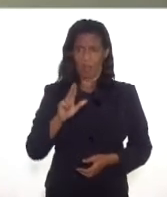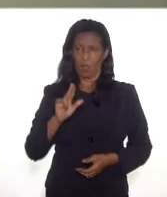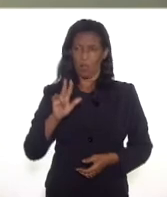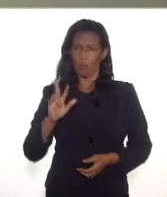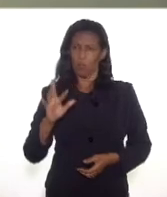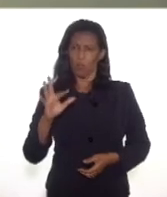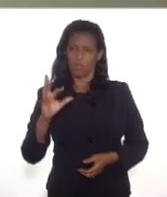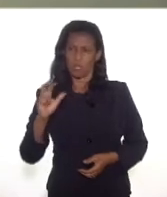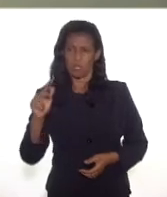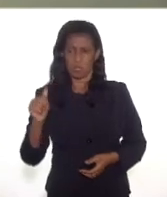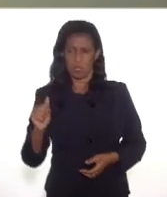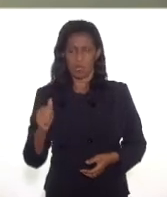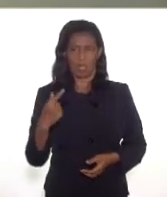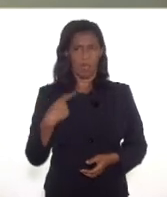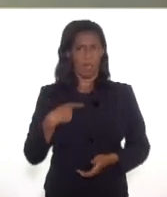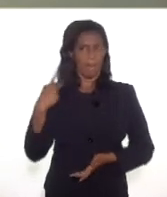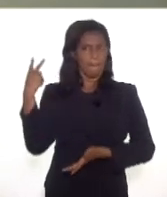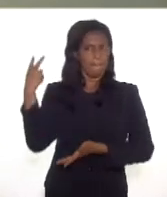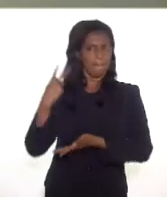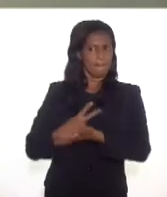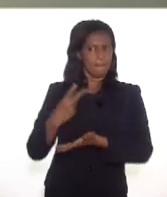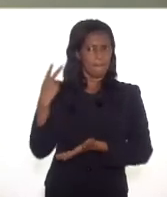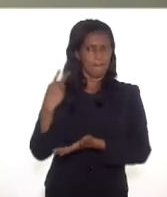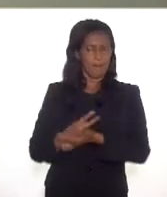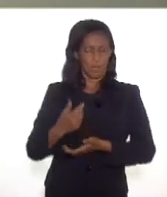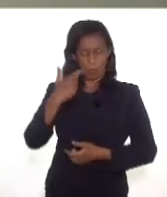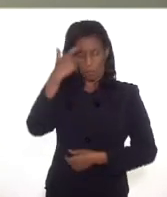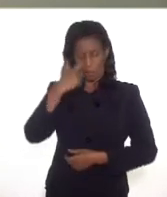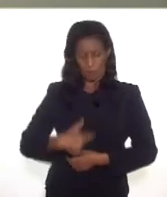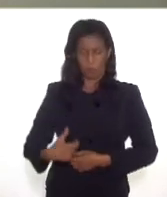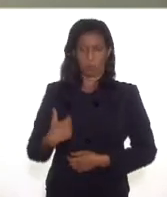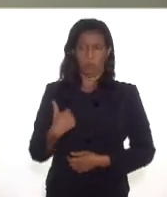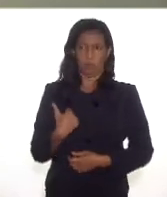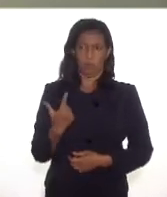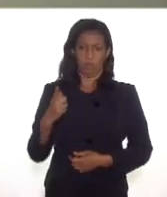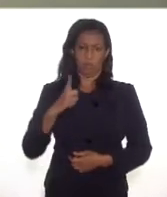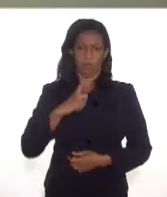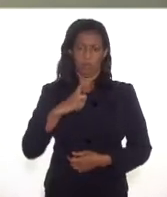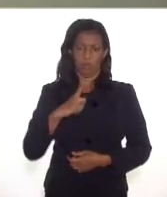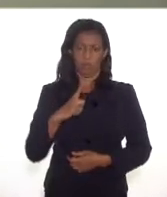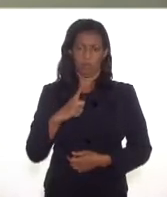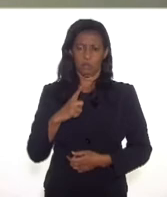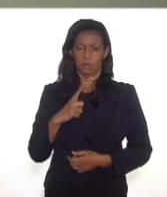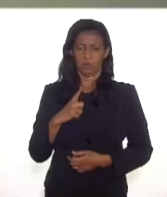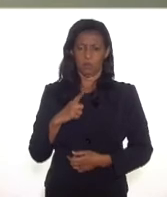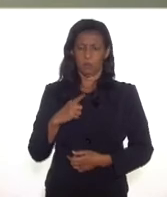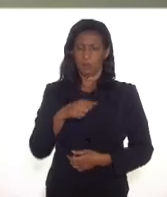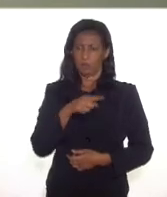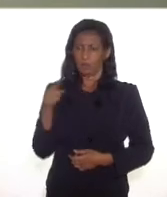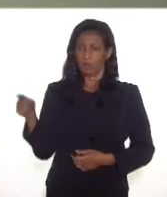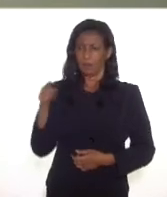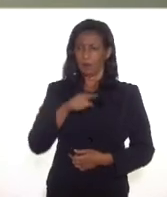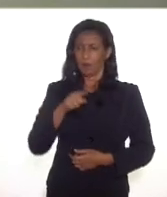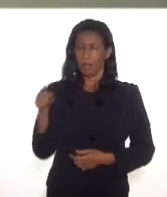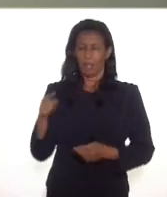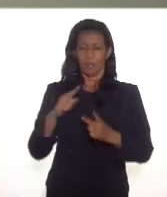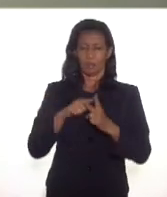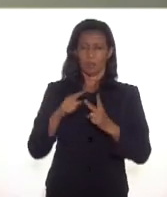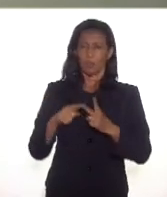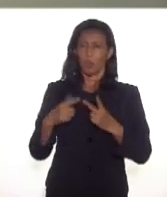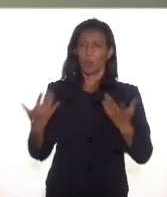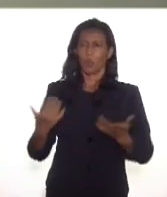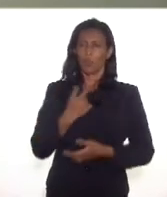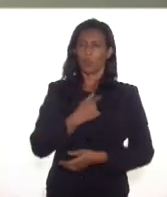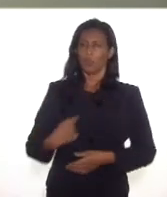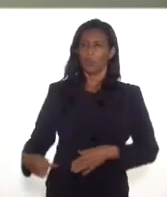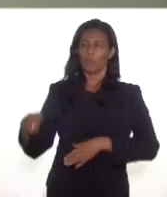a não ser a mesma oposição de sempre, vozes tão dissonantes quando o governo